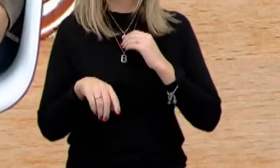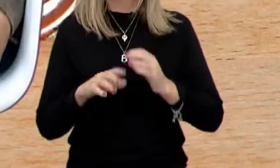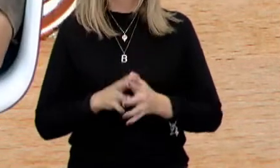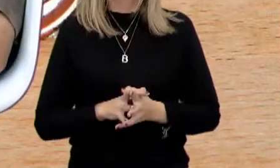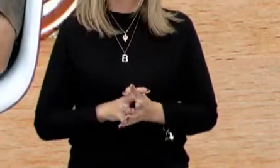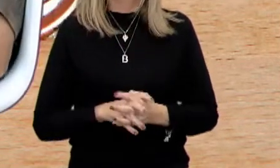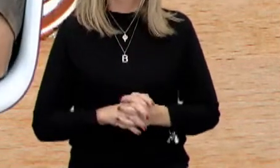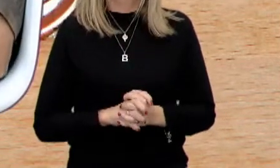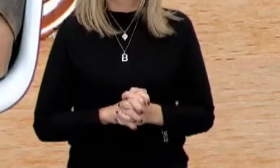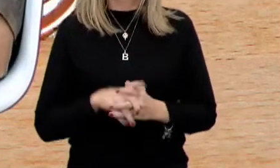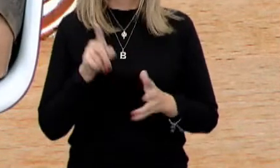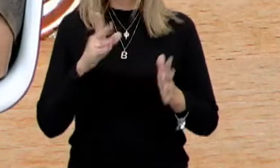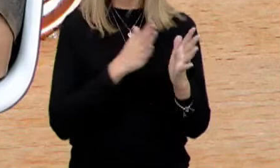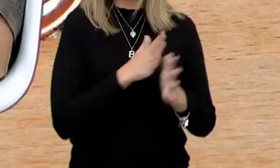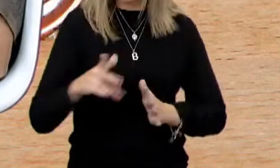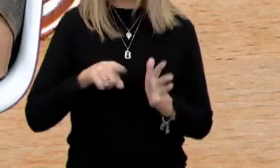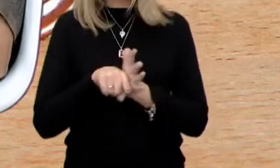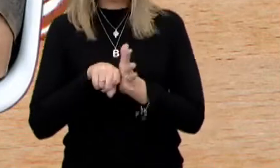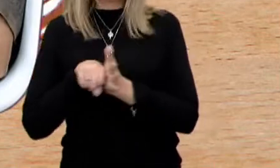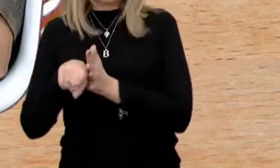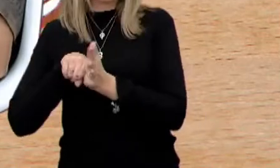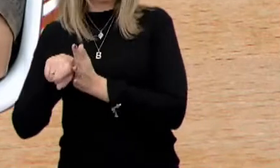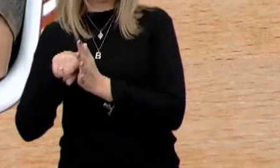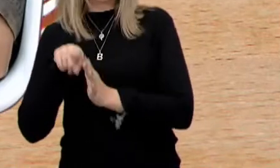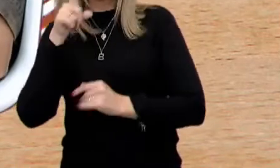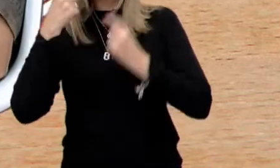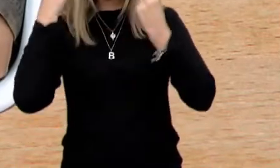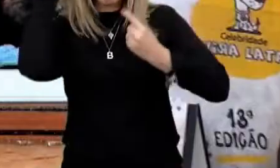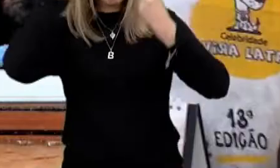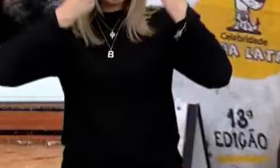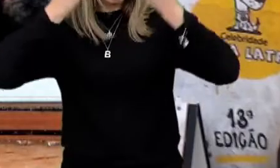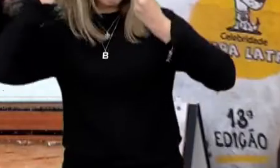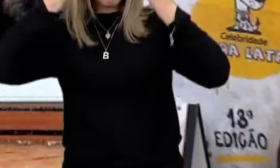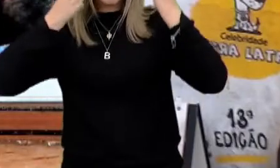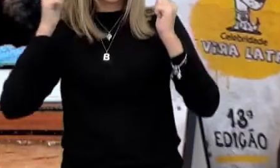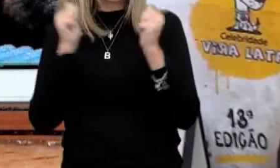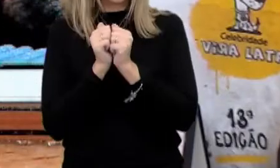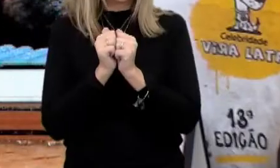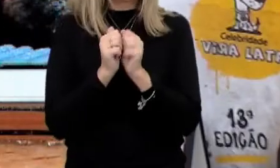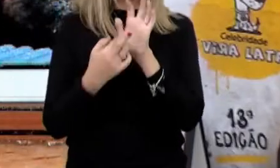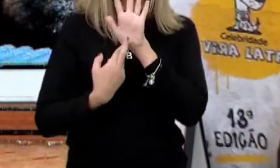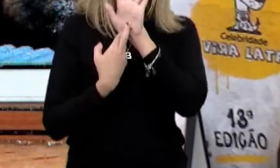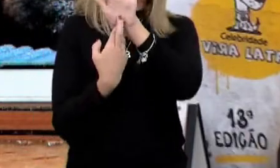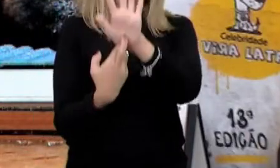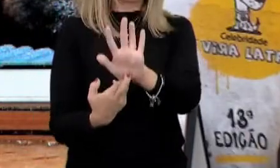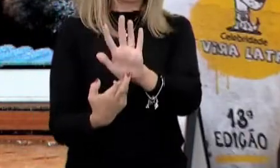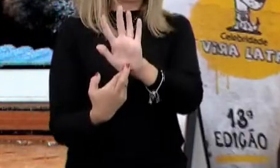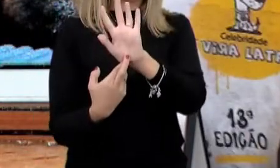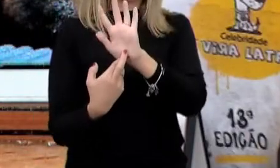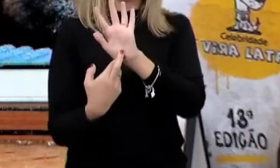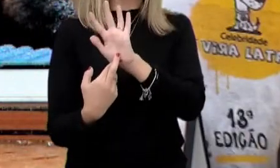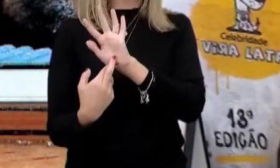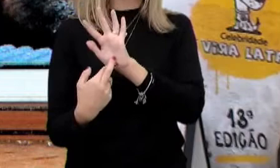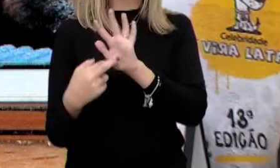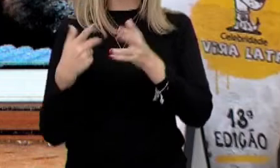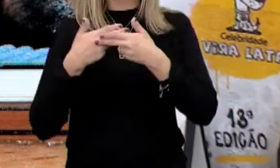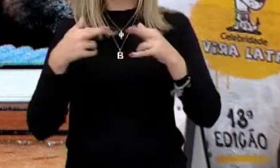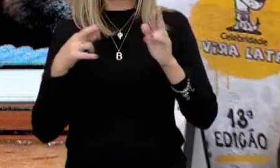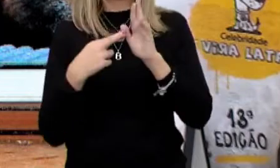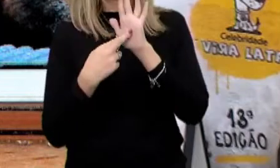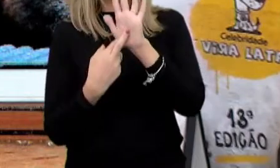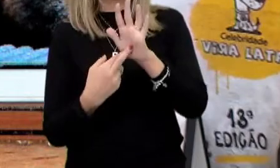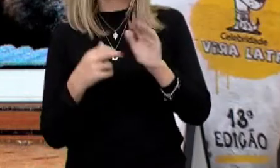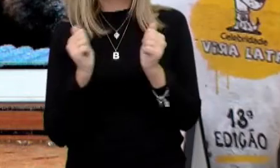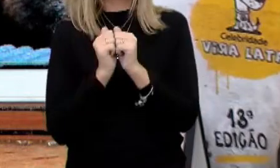envolve novamente esse processo de pesquisa e a preocupação com relação à representatividade, né, da causa animal, e também a preocupação